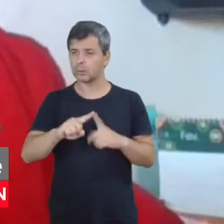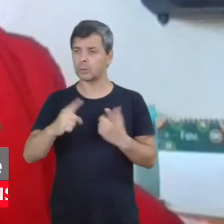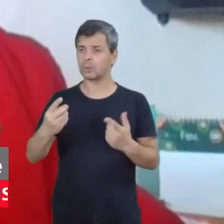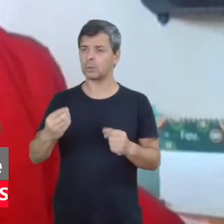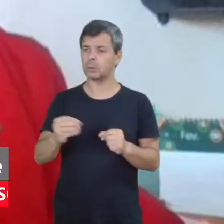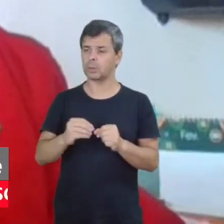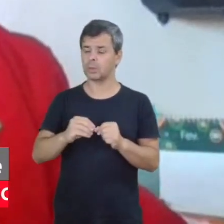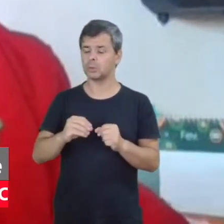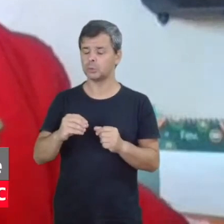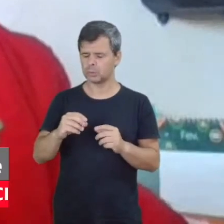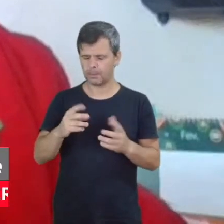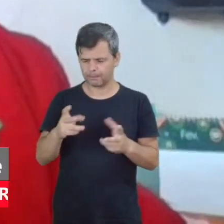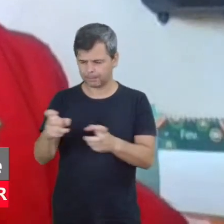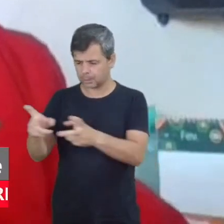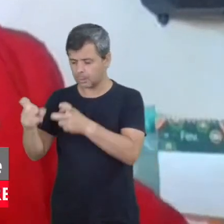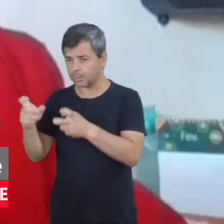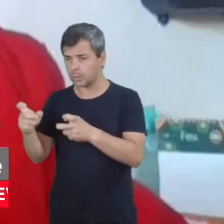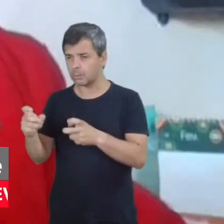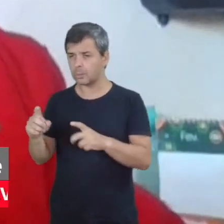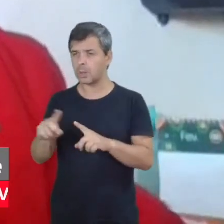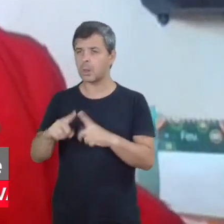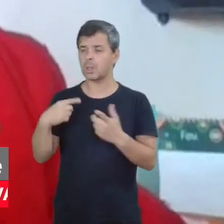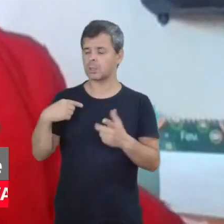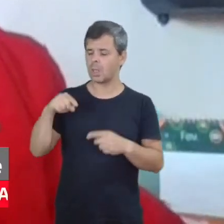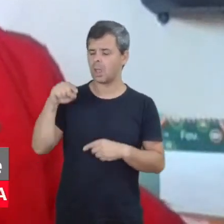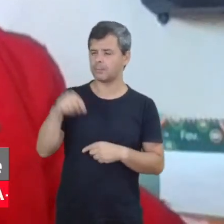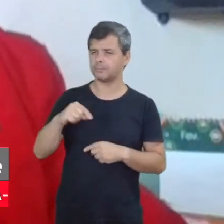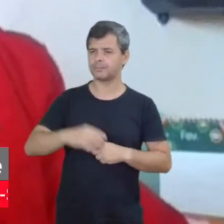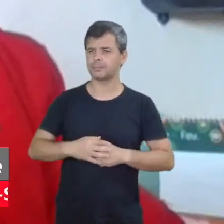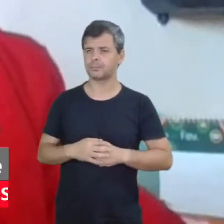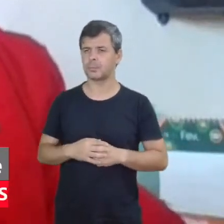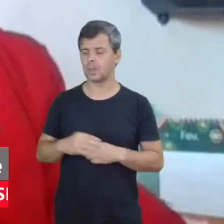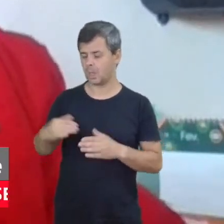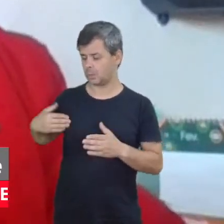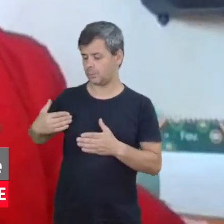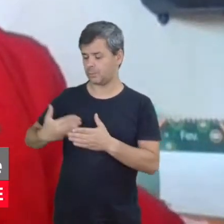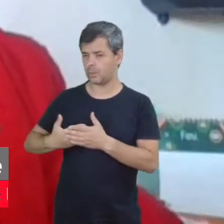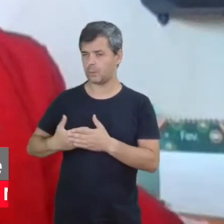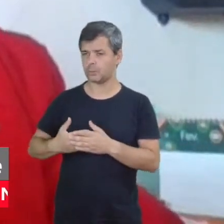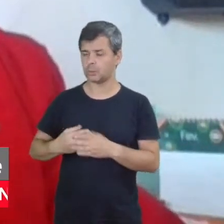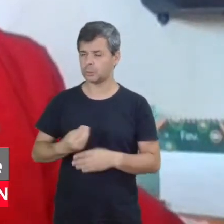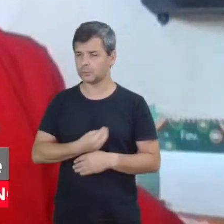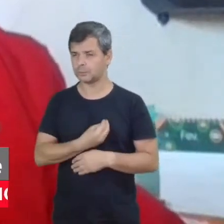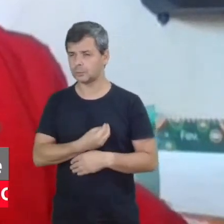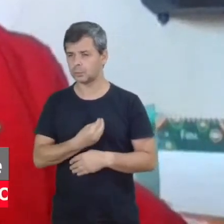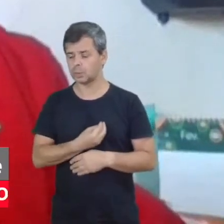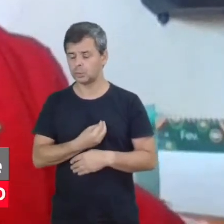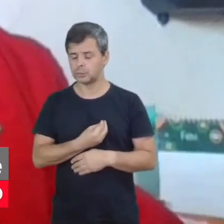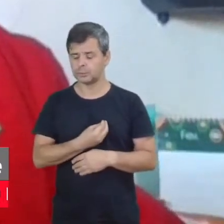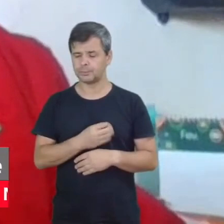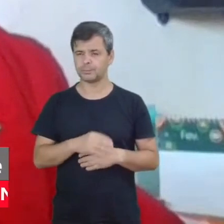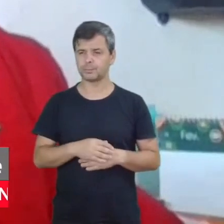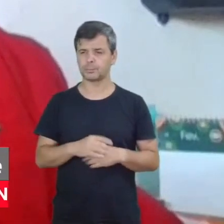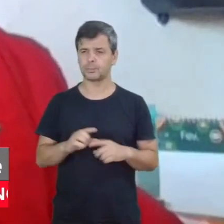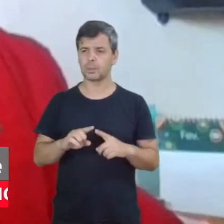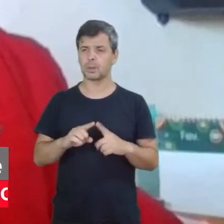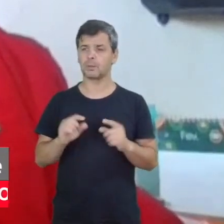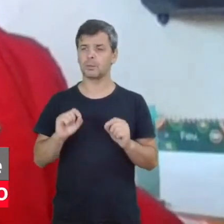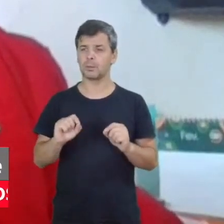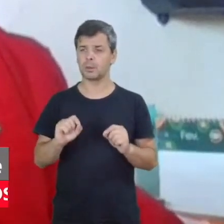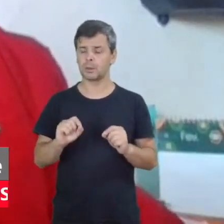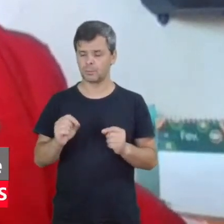nesses últimos dias, e que ainda estamos em meio a esse processo, né? Nós passamos numa fase que foi a fase